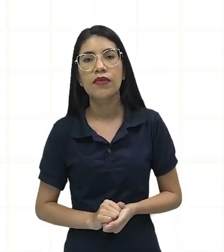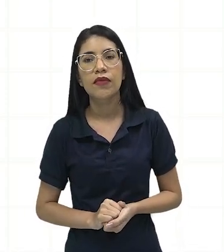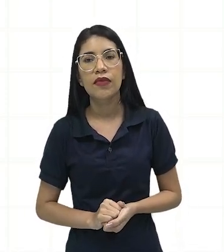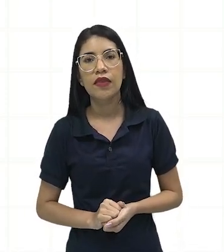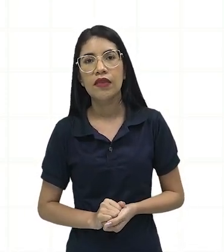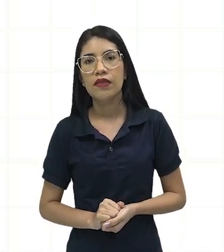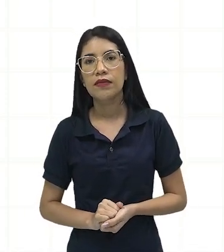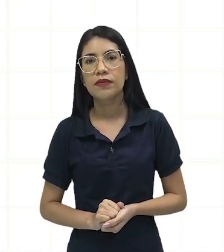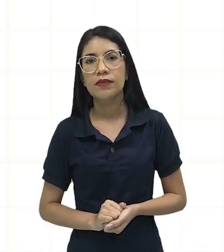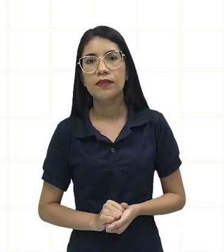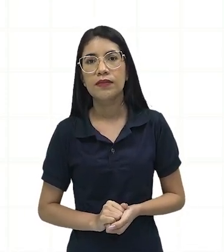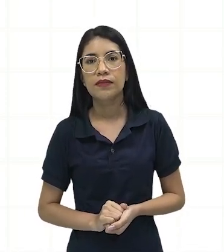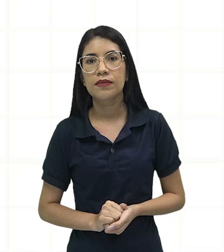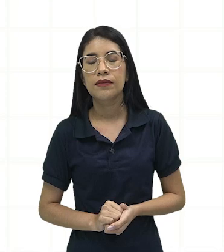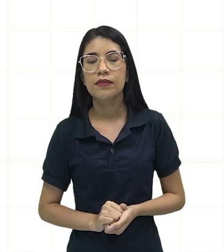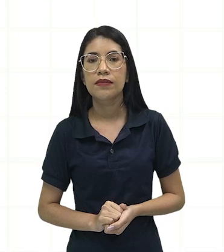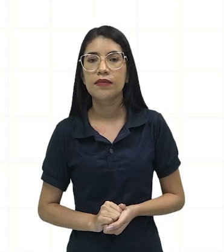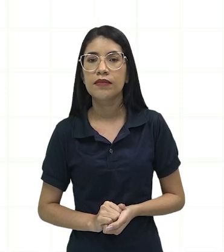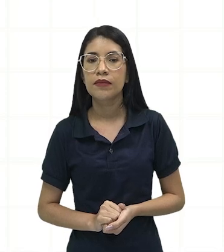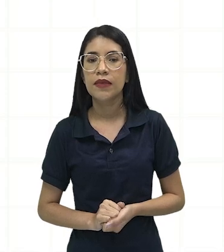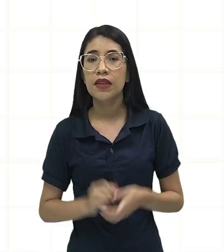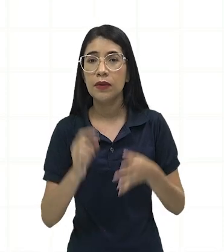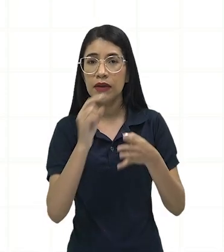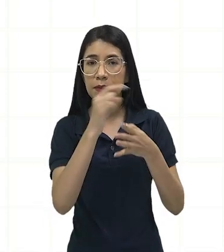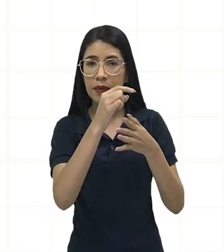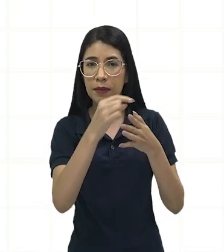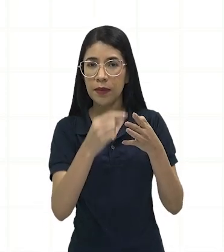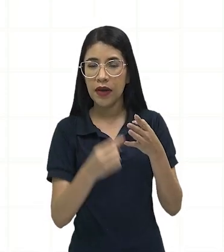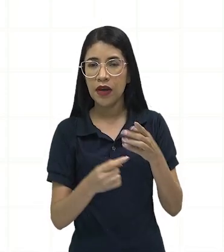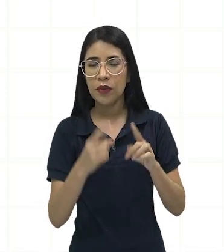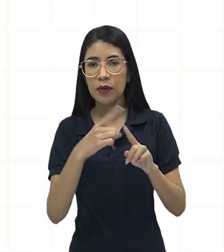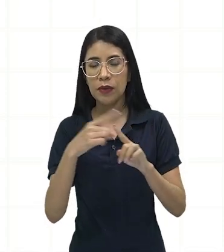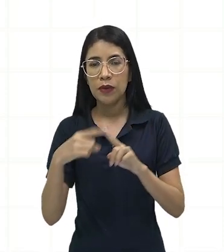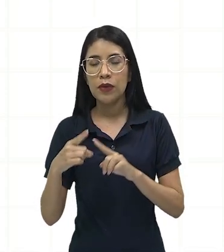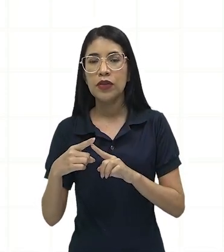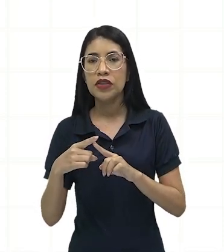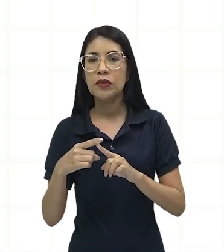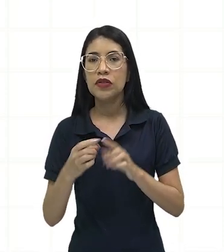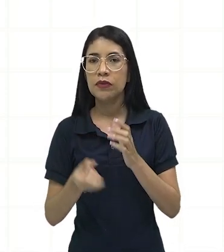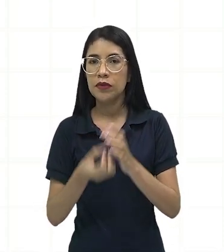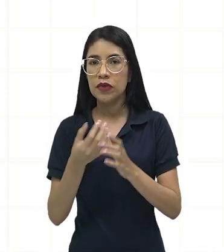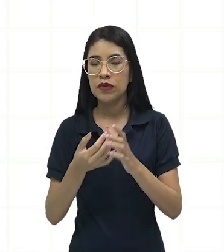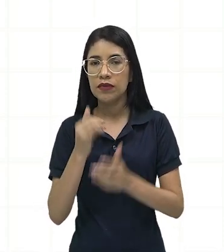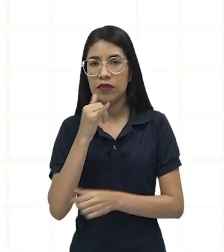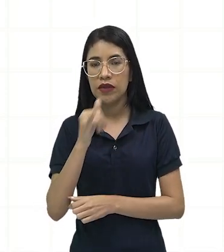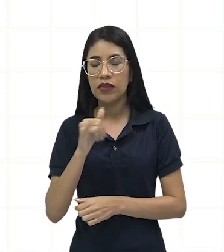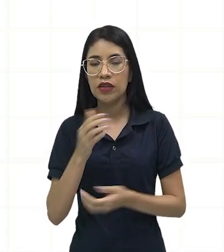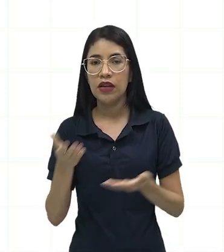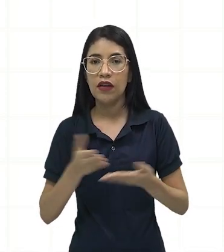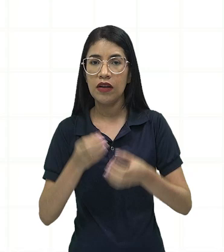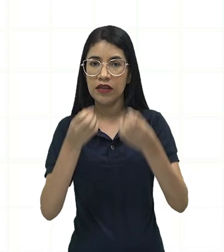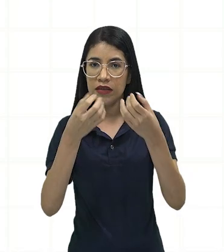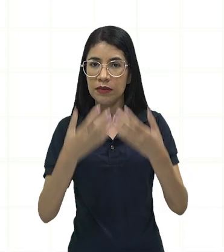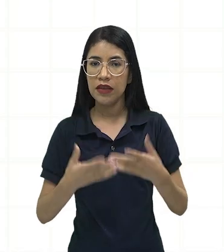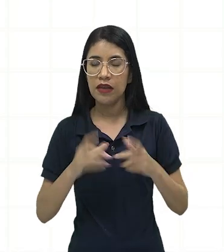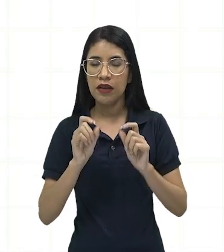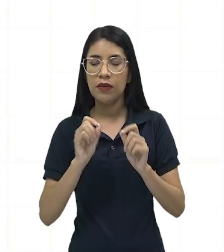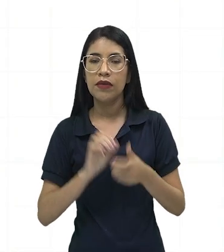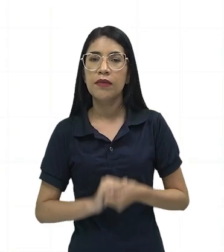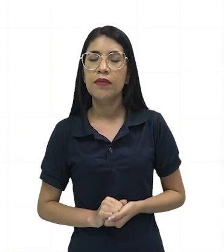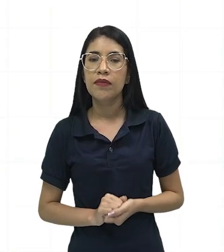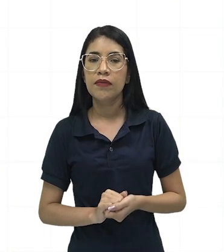eletricidade. Certo? Então essas são as usinas elétricas e agora a gente vai falar um pouquinho sobre as